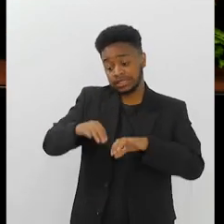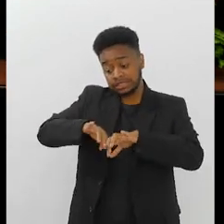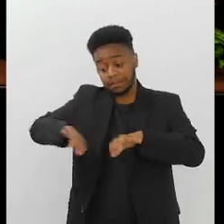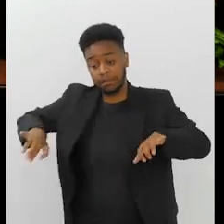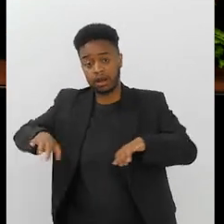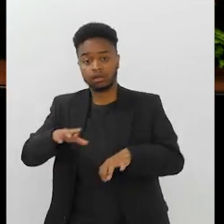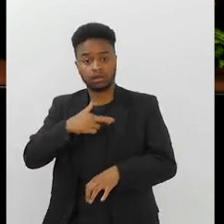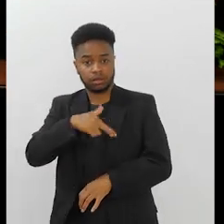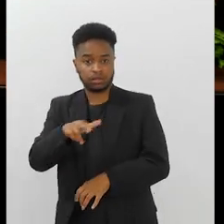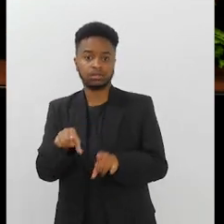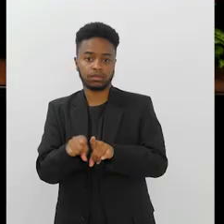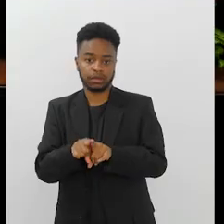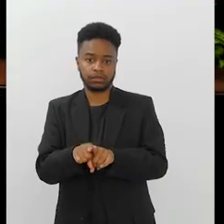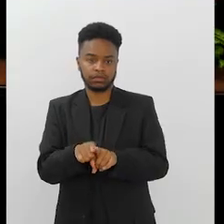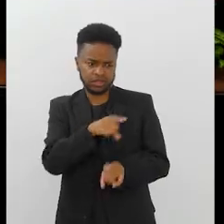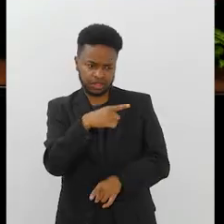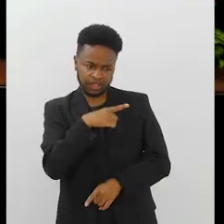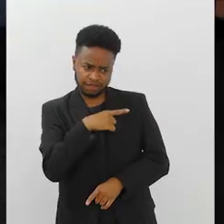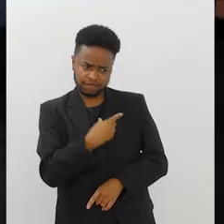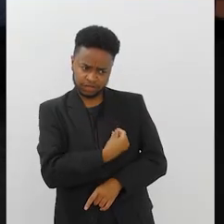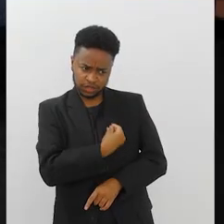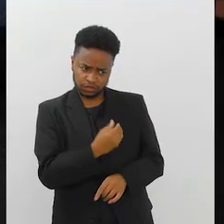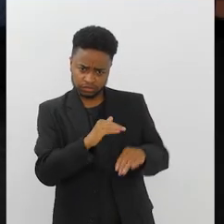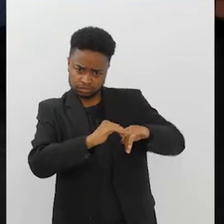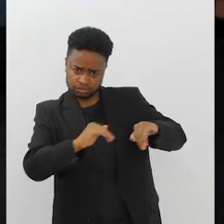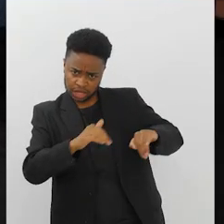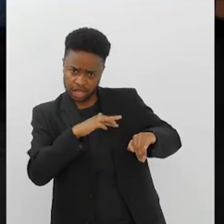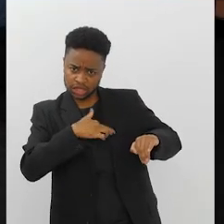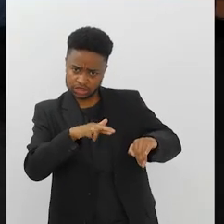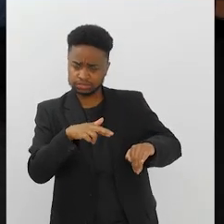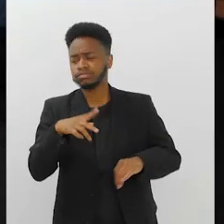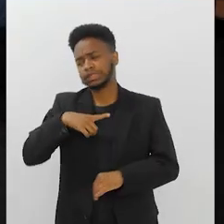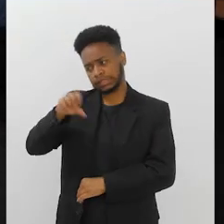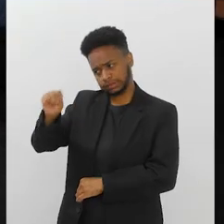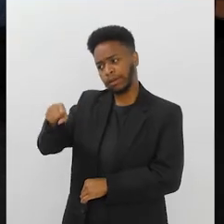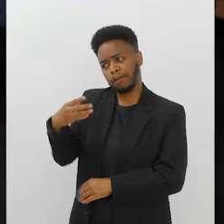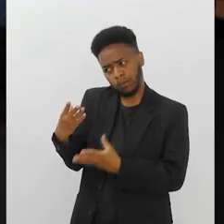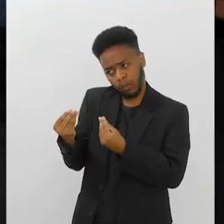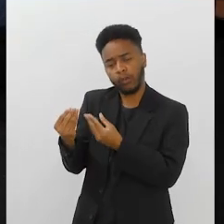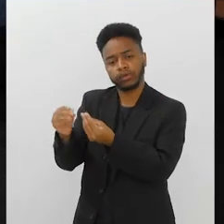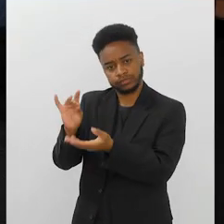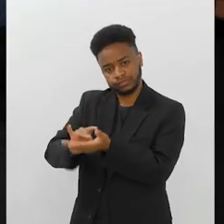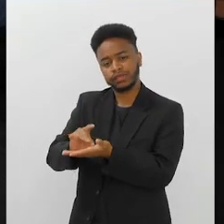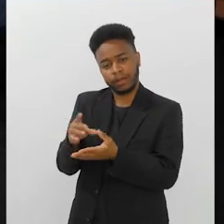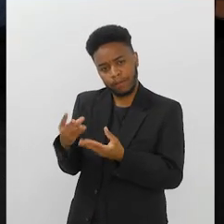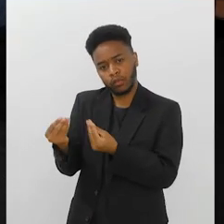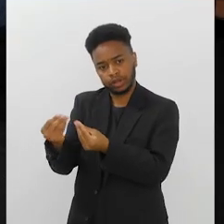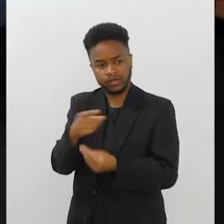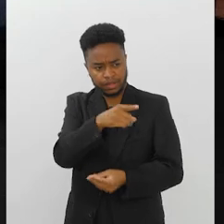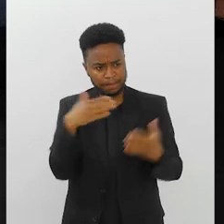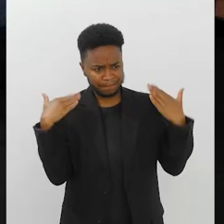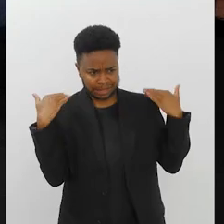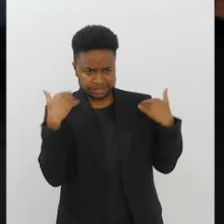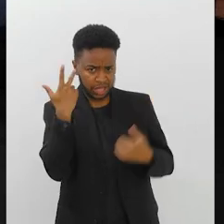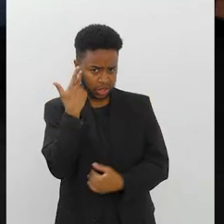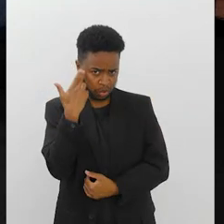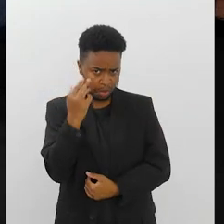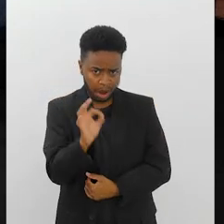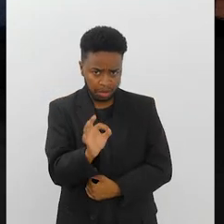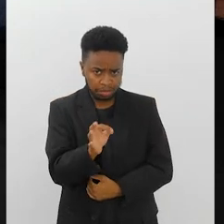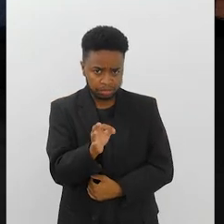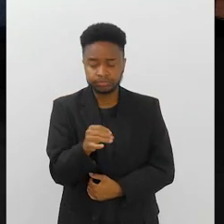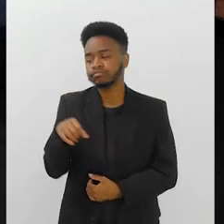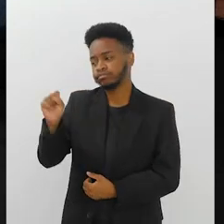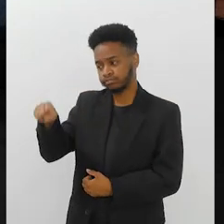fora o seu campo religioso você tem vida fora do campo religioso ah ten muita muita na verdade você sai